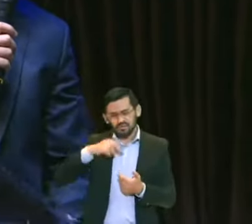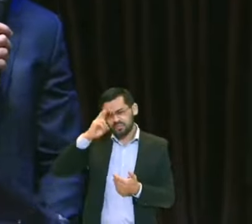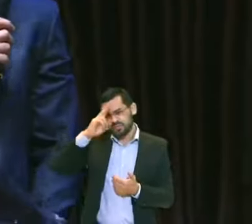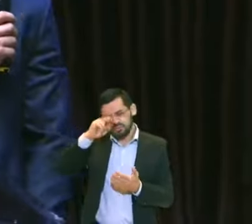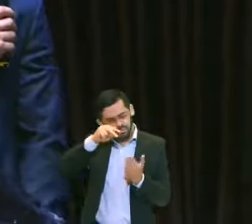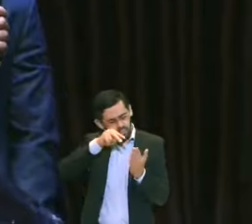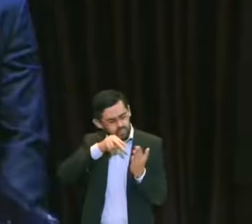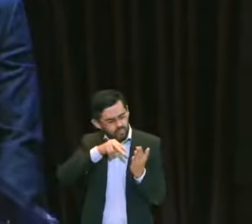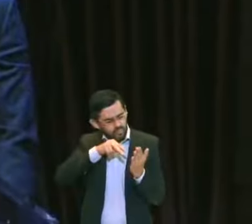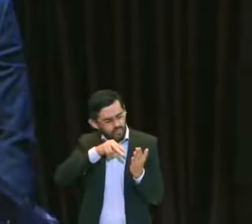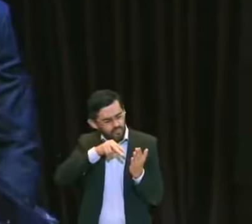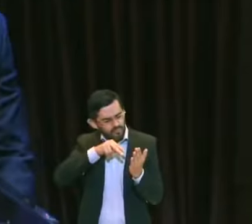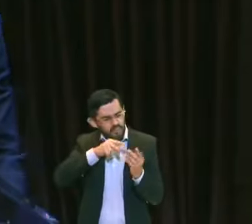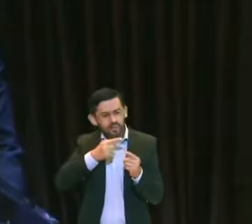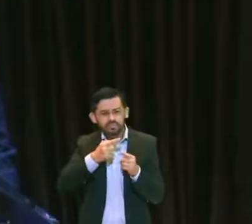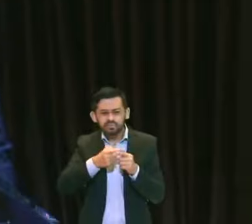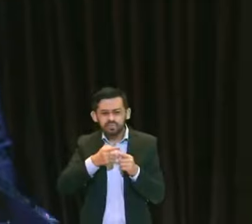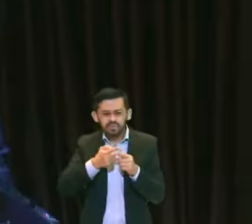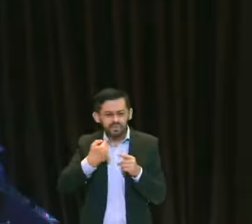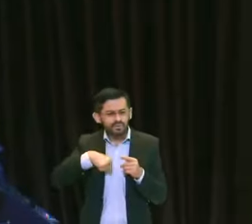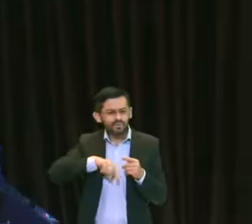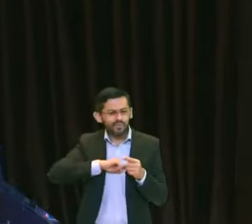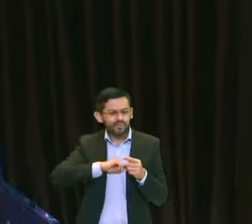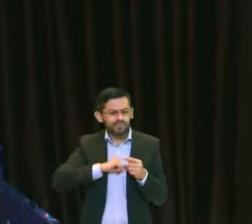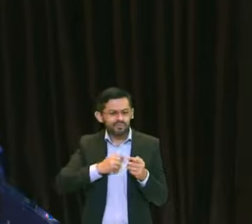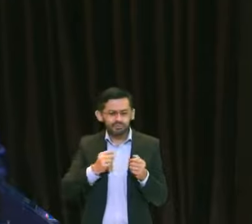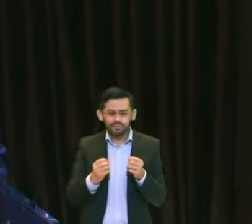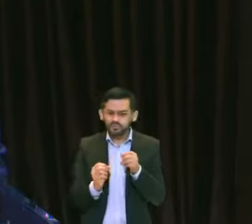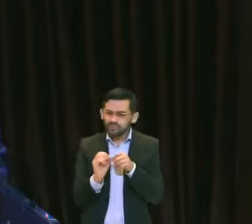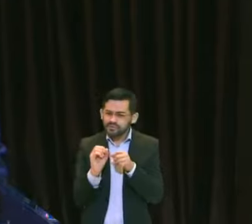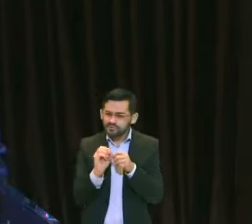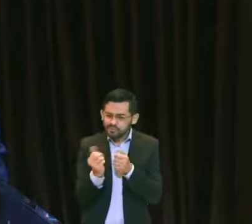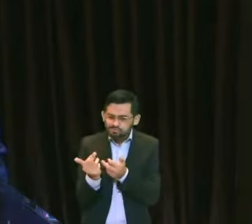lendo aquilo, eu falei, por que a gente não cria um funil de vidas?